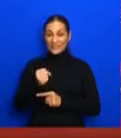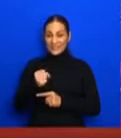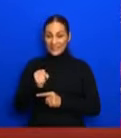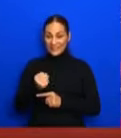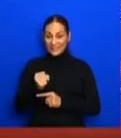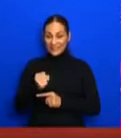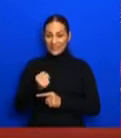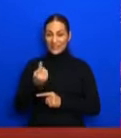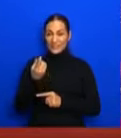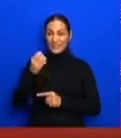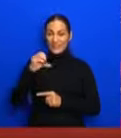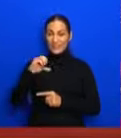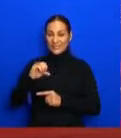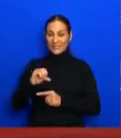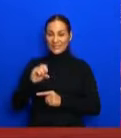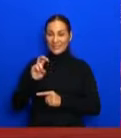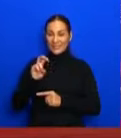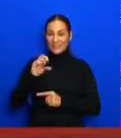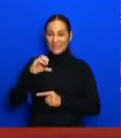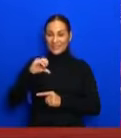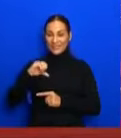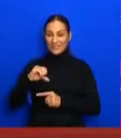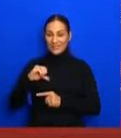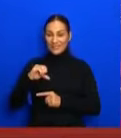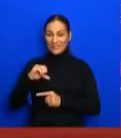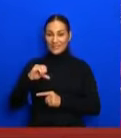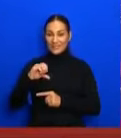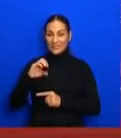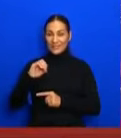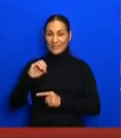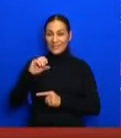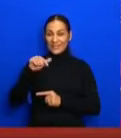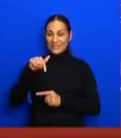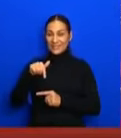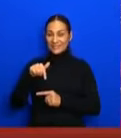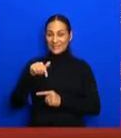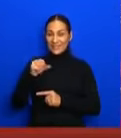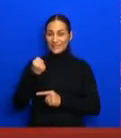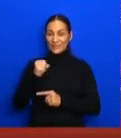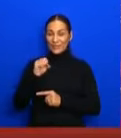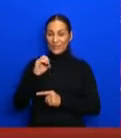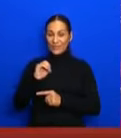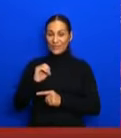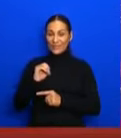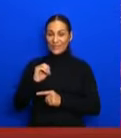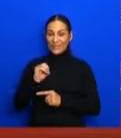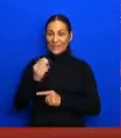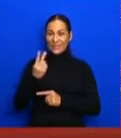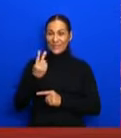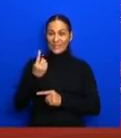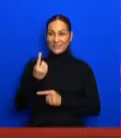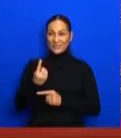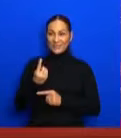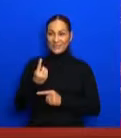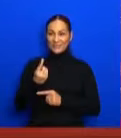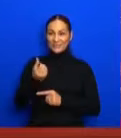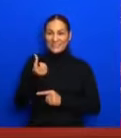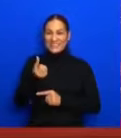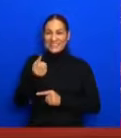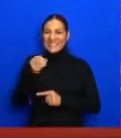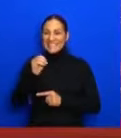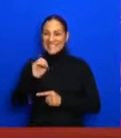05, 68, 19, 59, 07, 80,